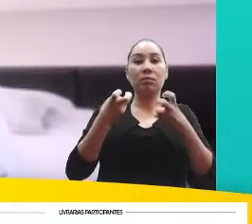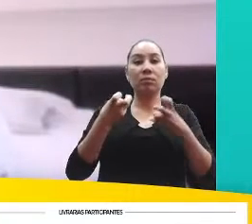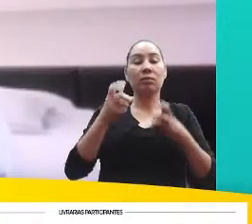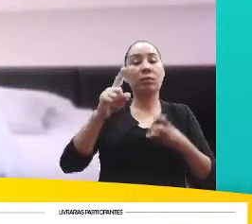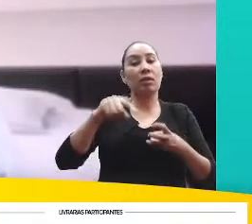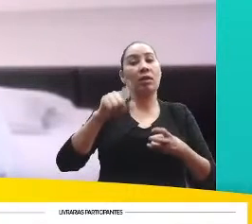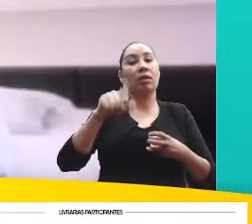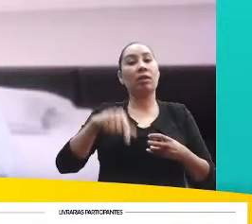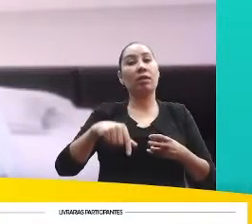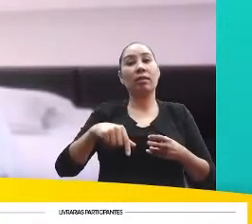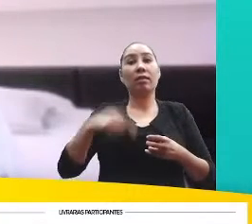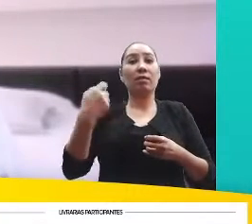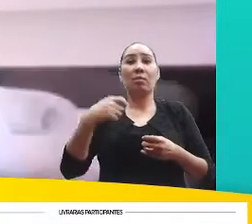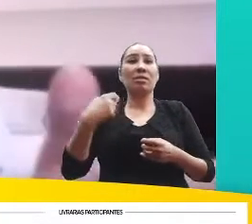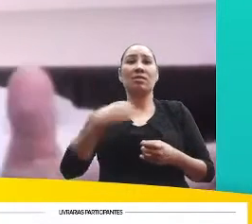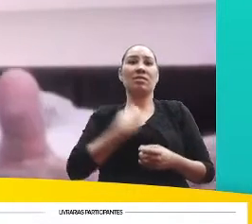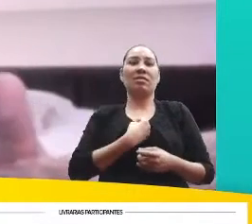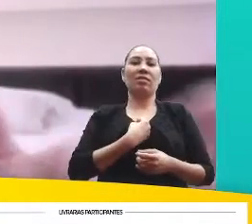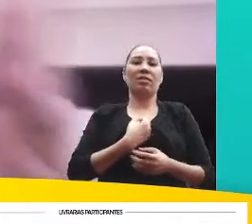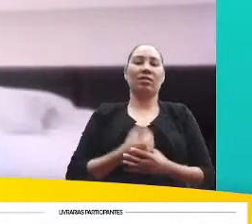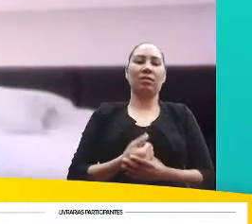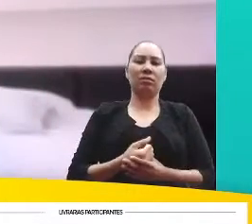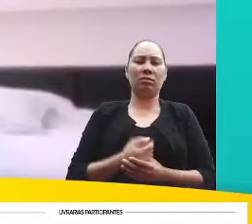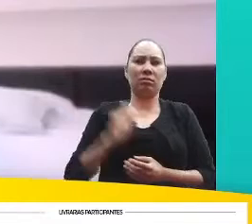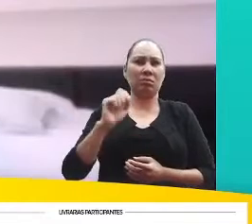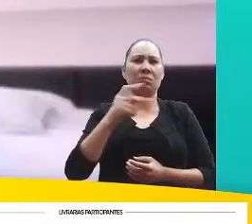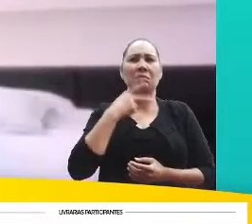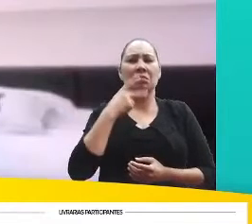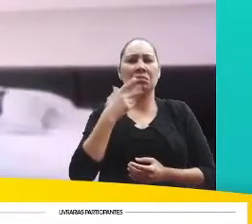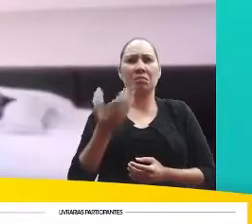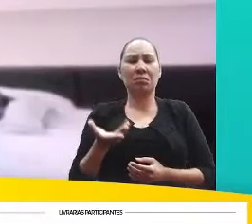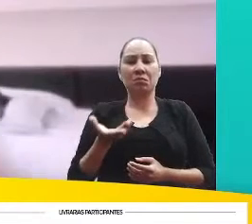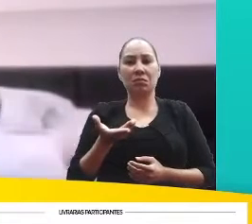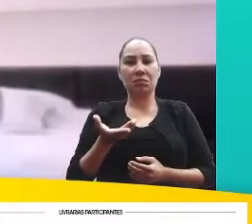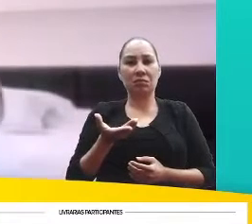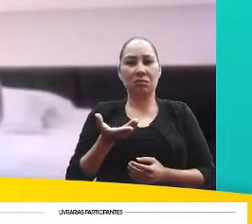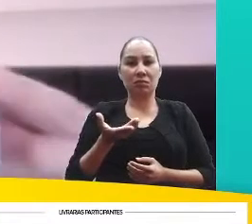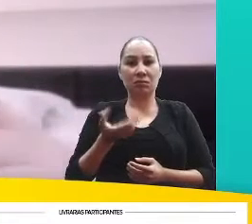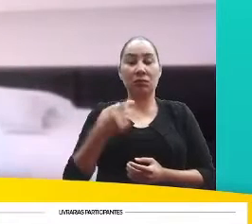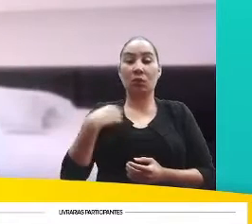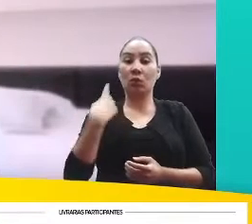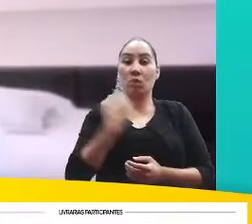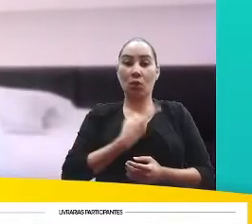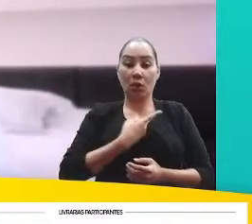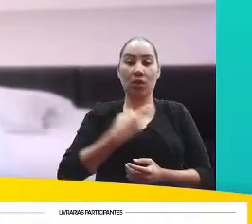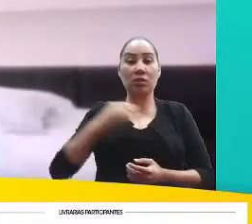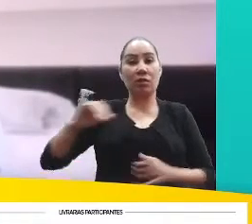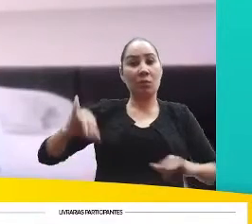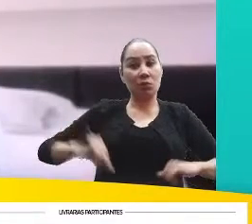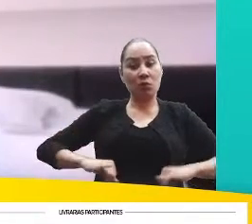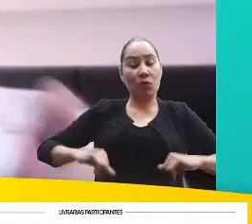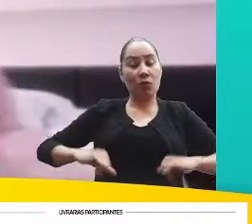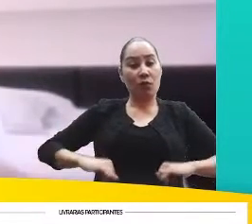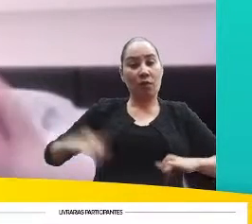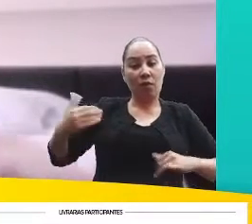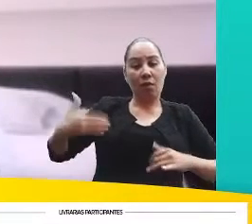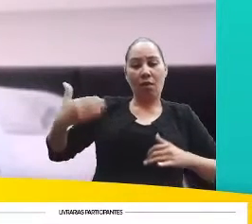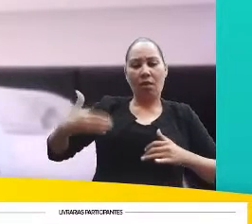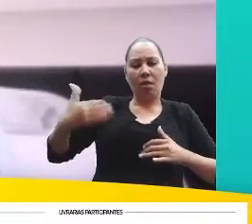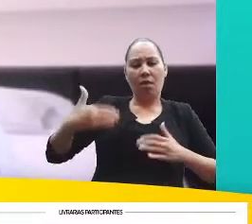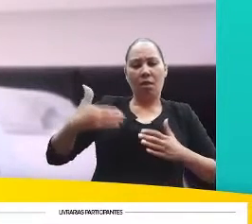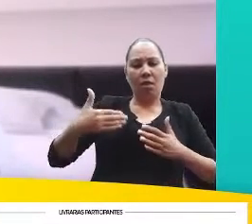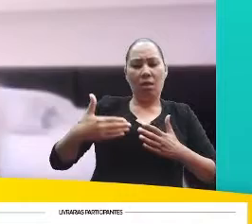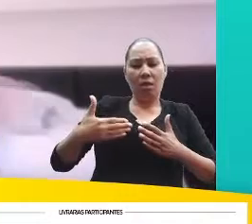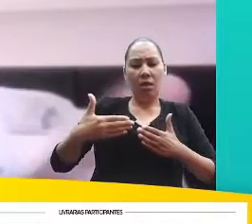é desnecessário. O que ele quis dizer com isso, amigos? Nós sofreremos até nos